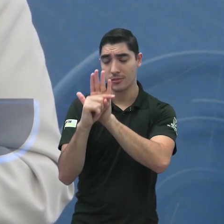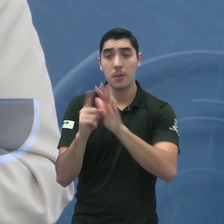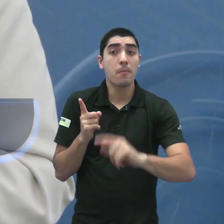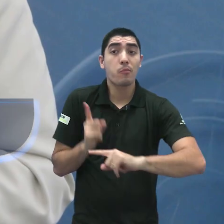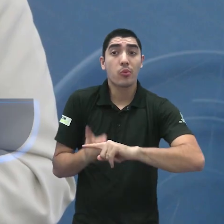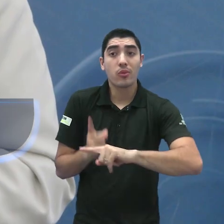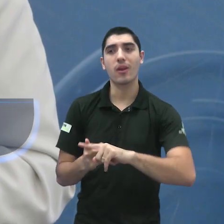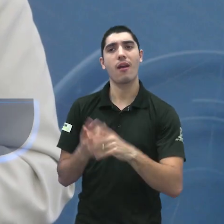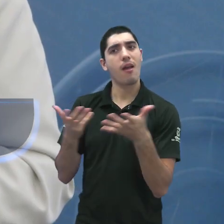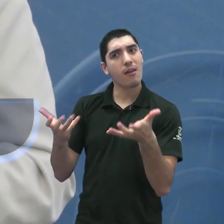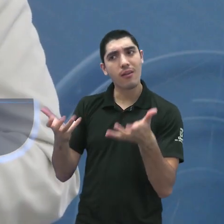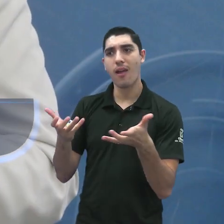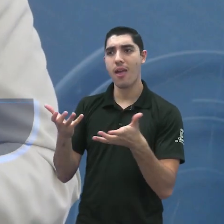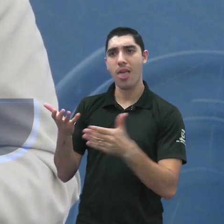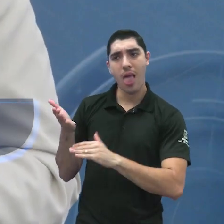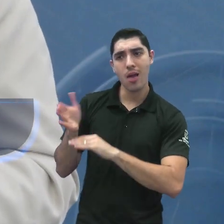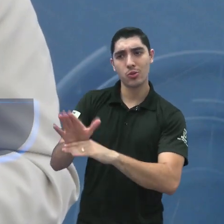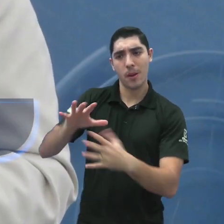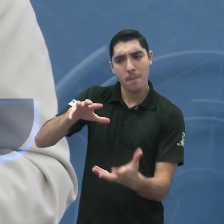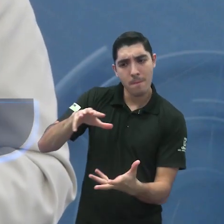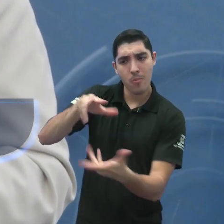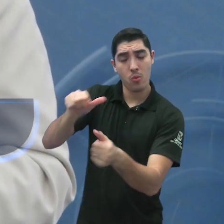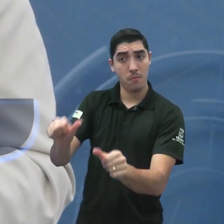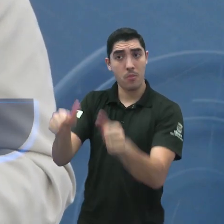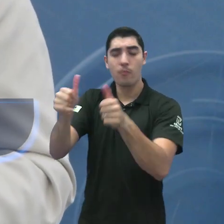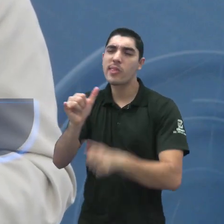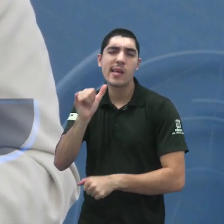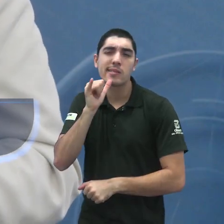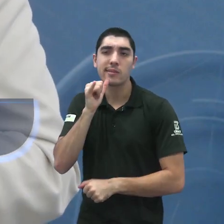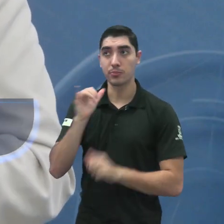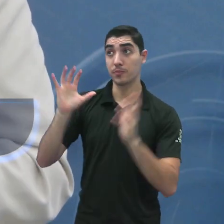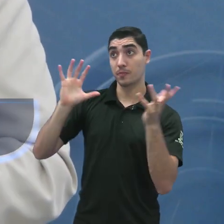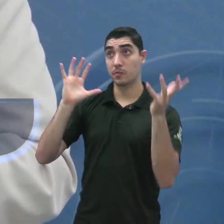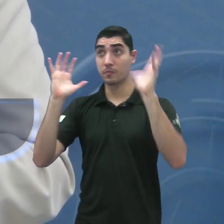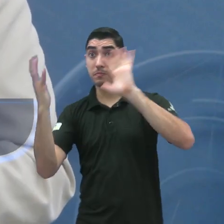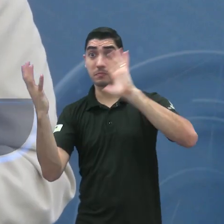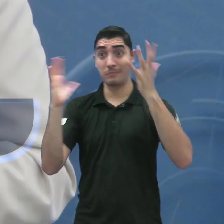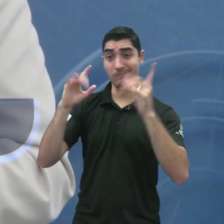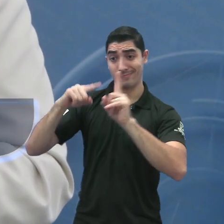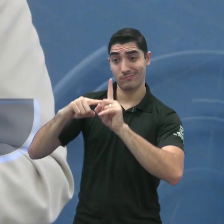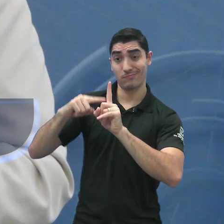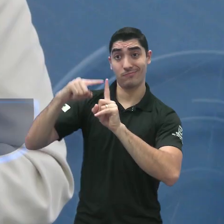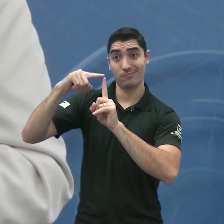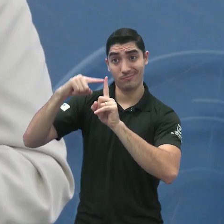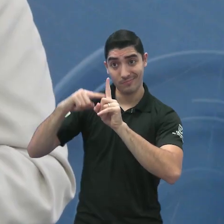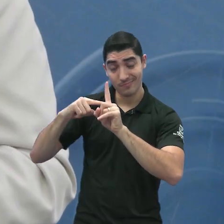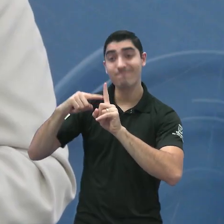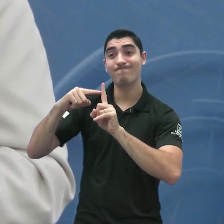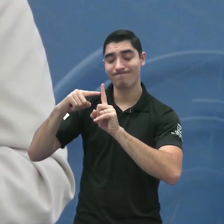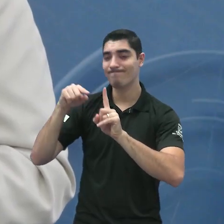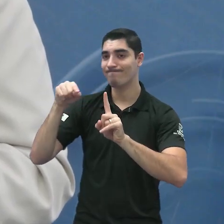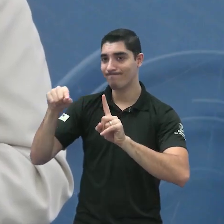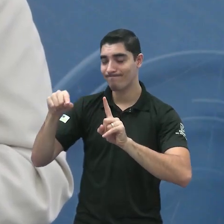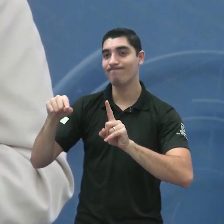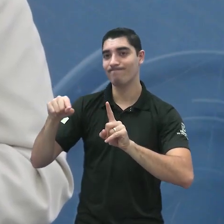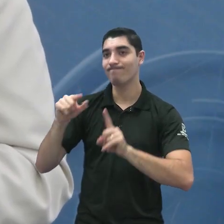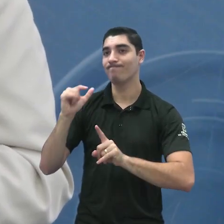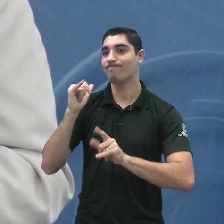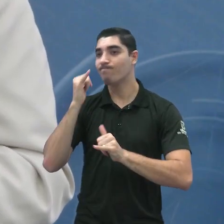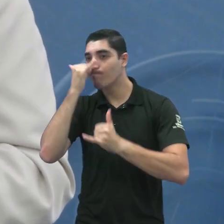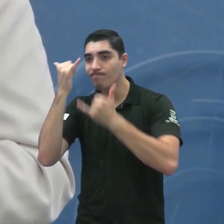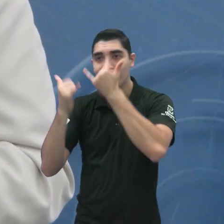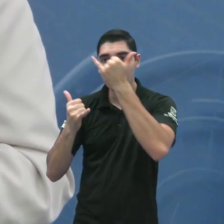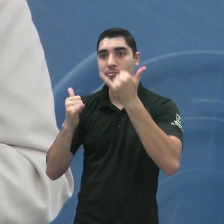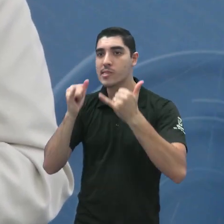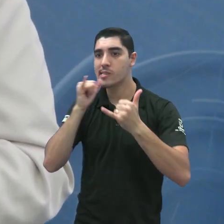muito importante. As mudanças climáticas, por exemplo, têm aumentado os riscos, né, de enchentes e